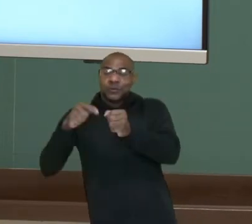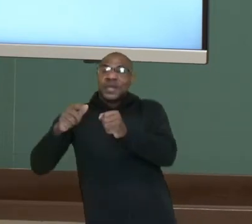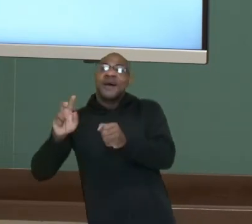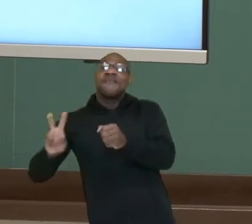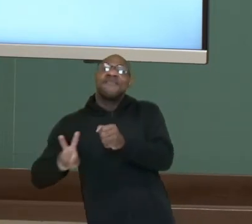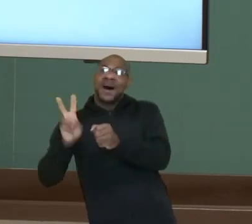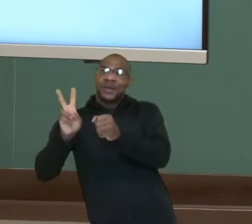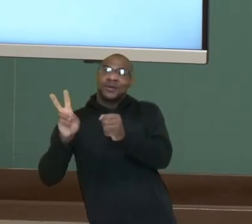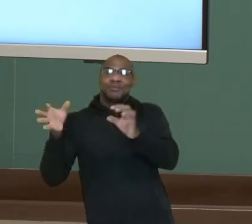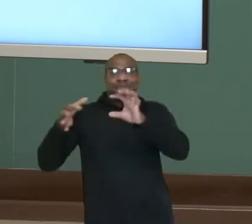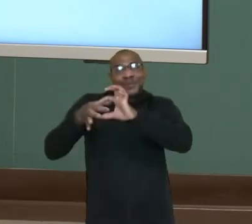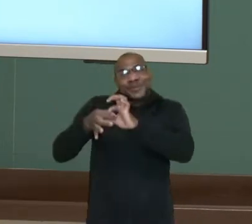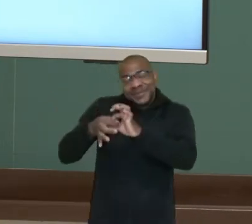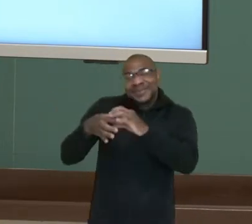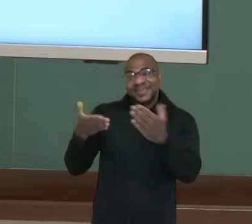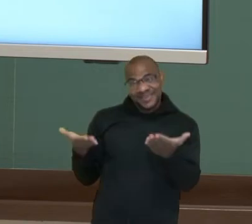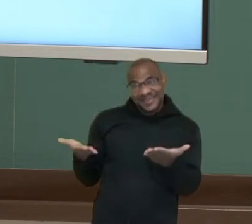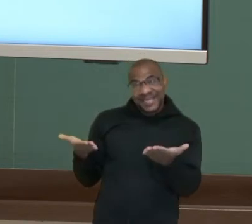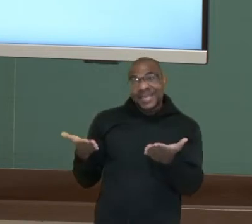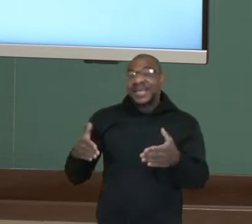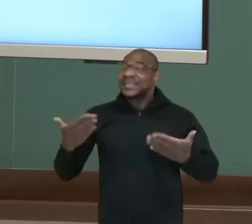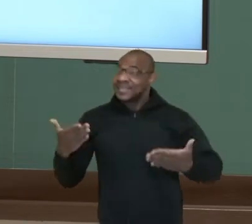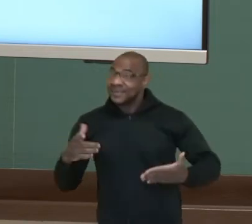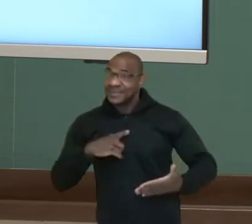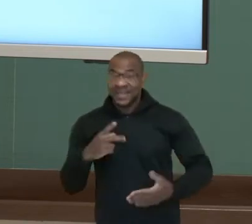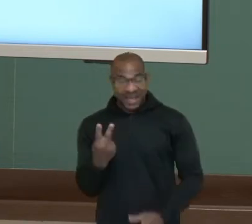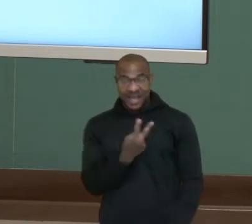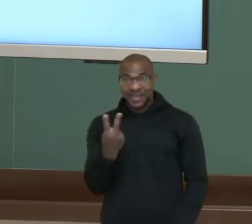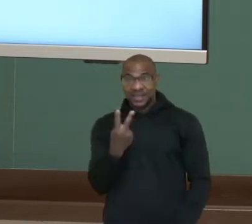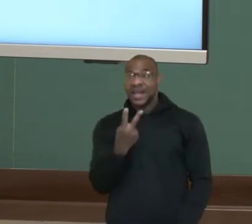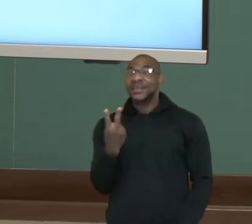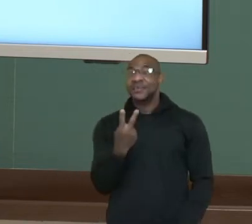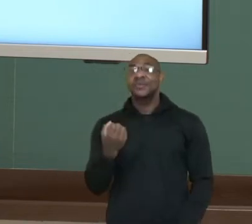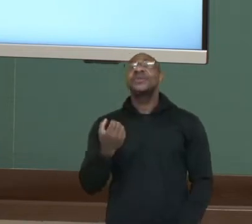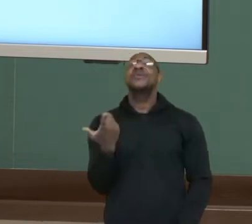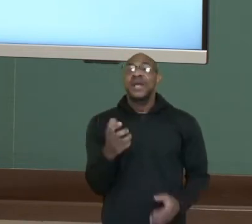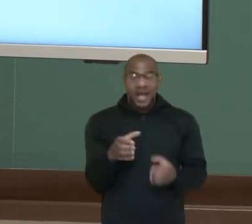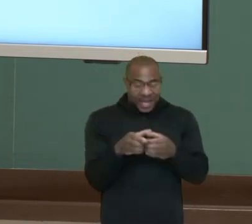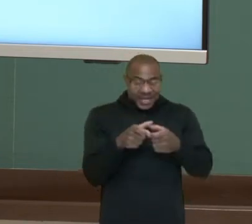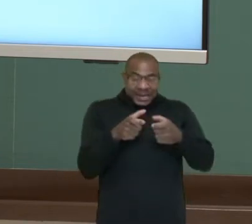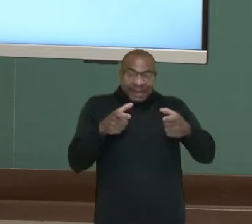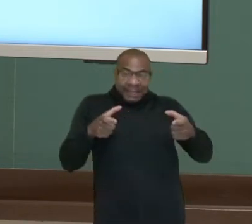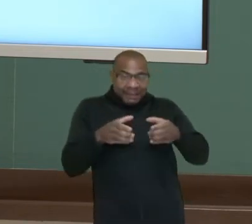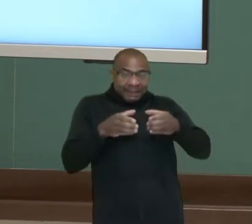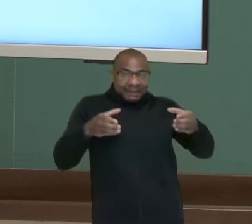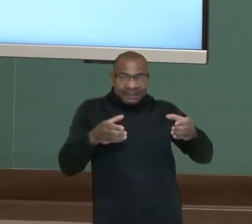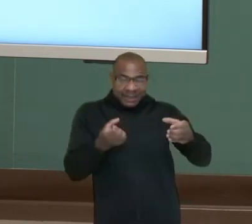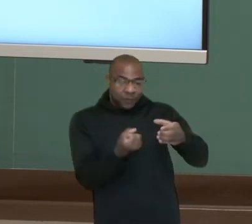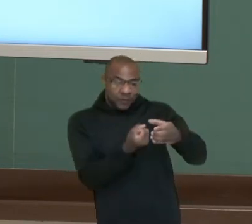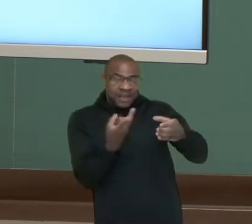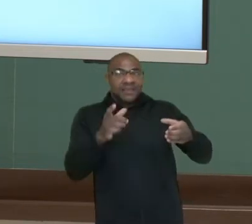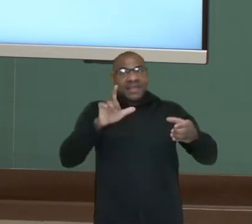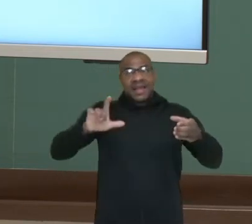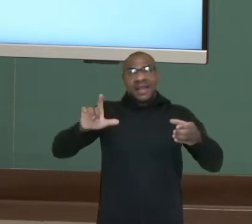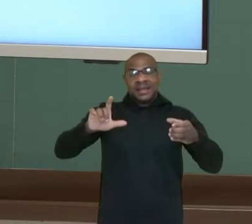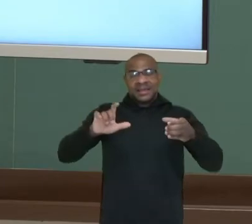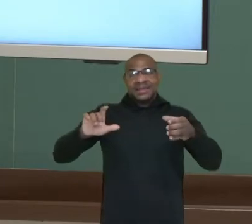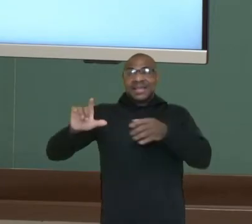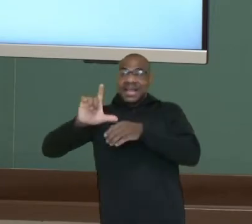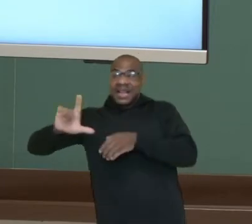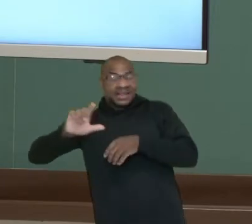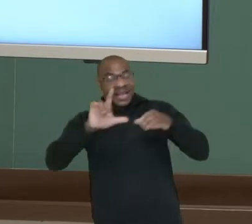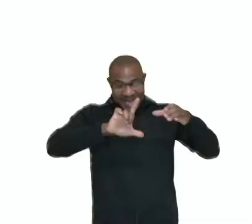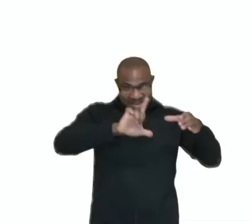por esse abastecimento. Então, aí estão as duas grandezas que nós falamos no início. Quantidade de litros e valor